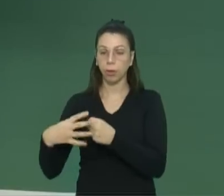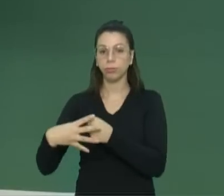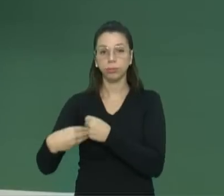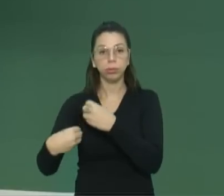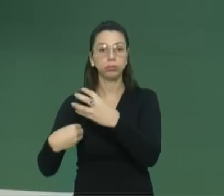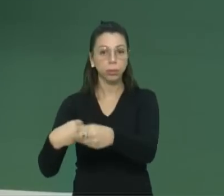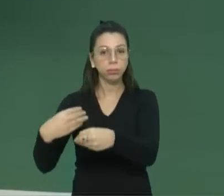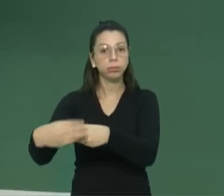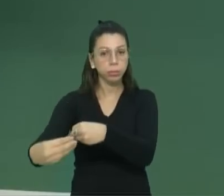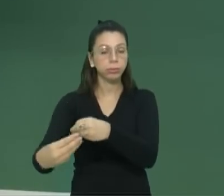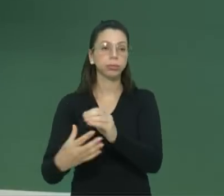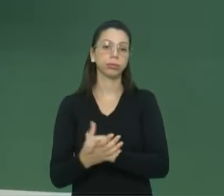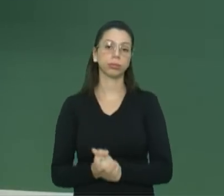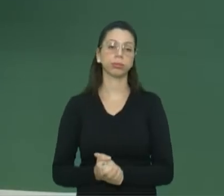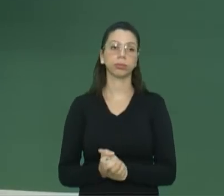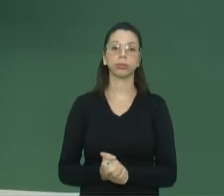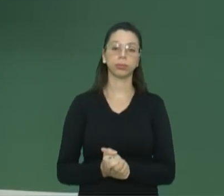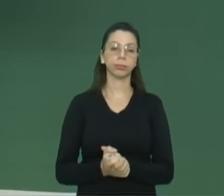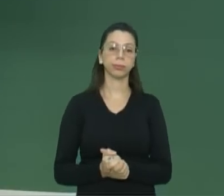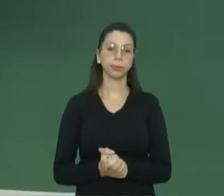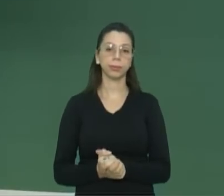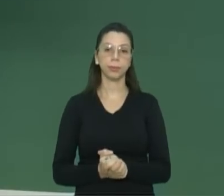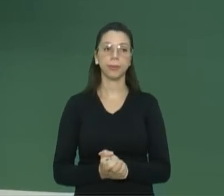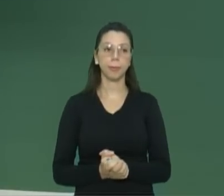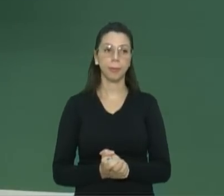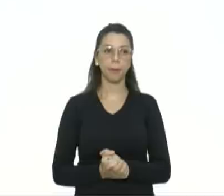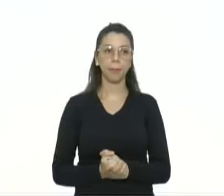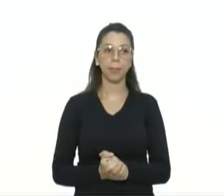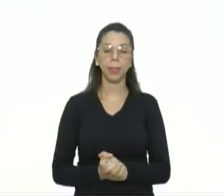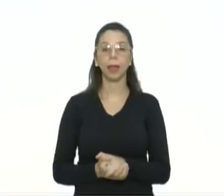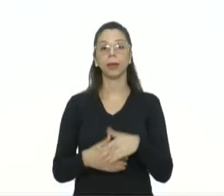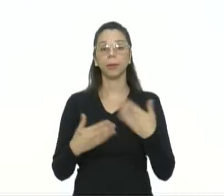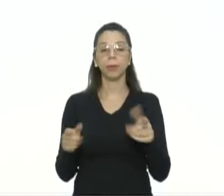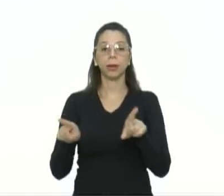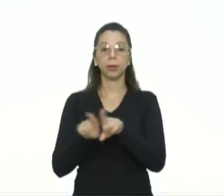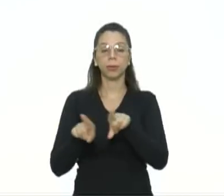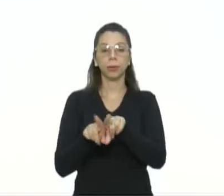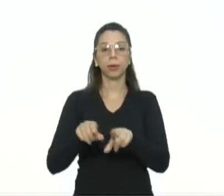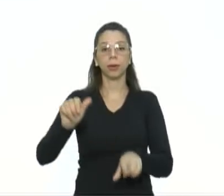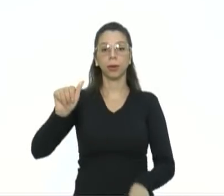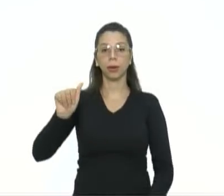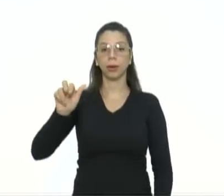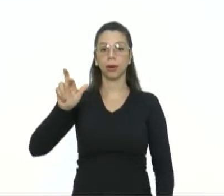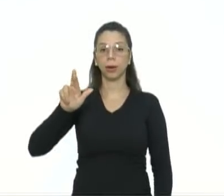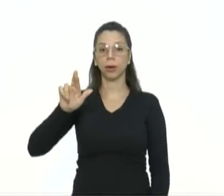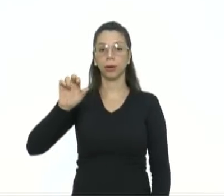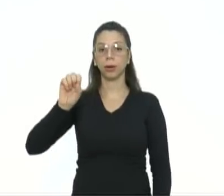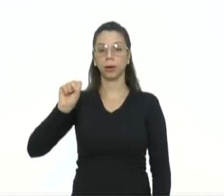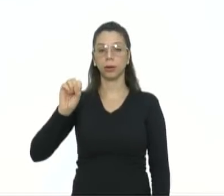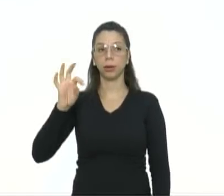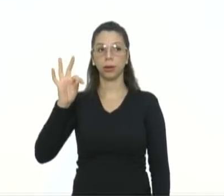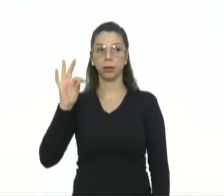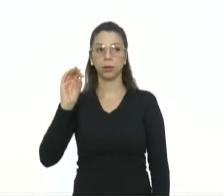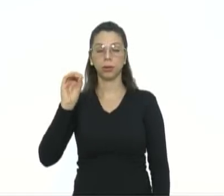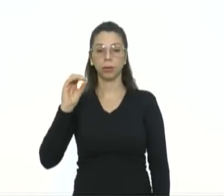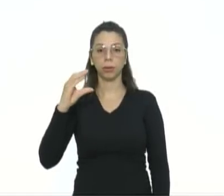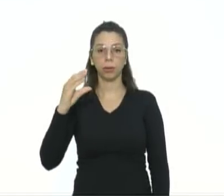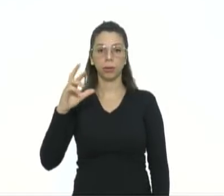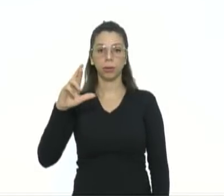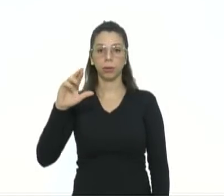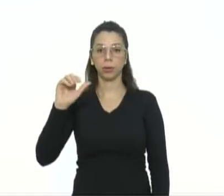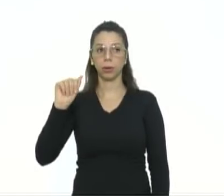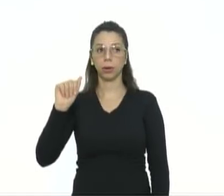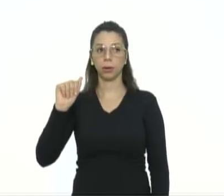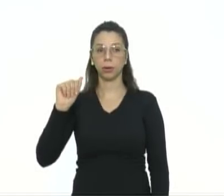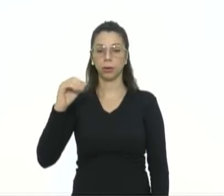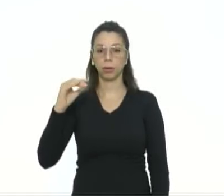geração a outra. Chegamos então também às aristocracias, né, que são grupos de pessoas que têm